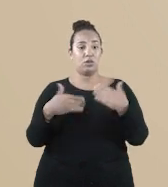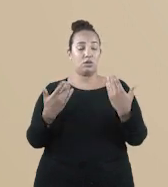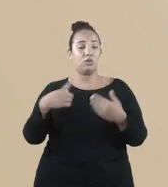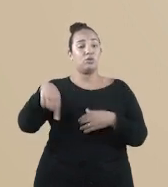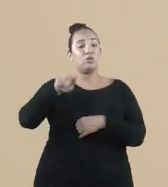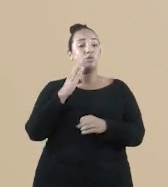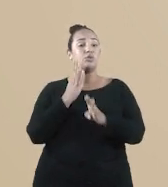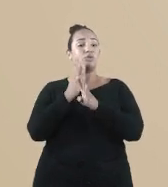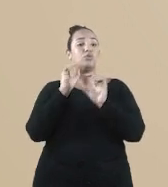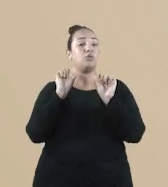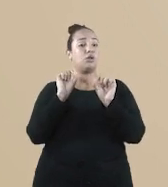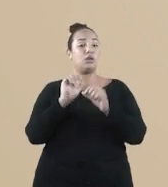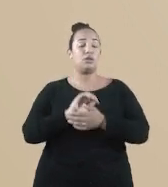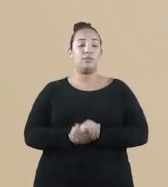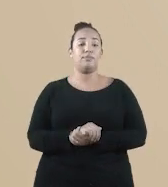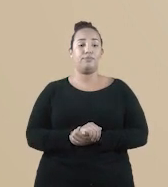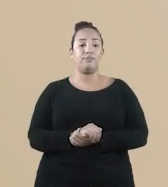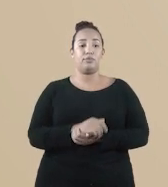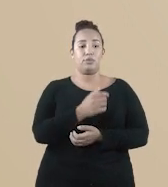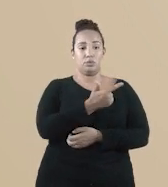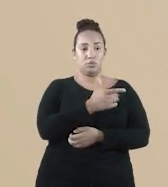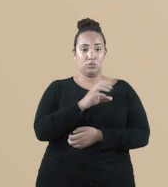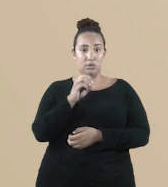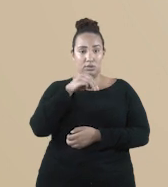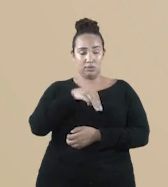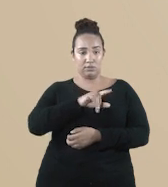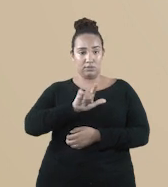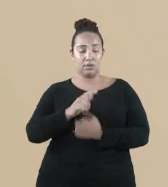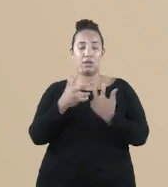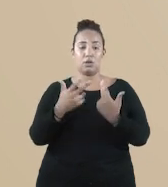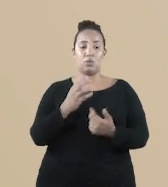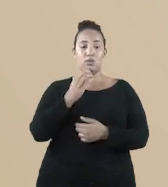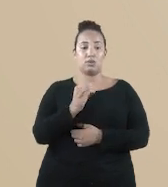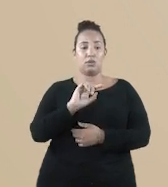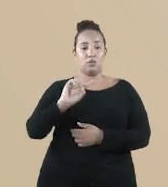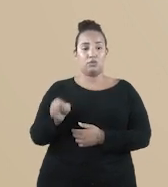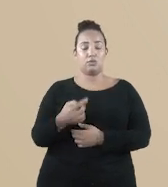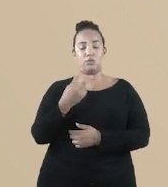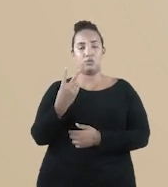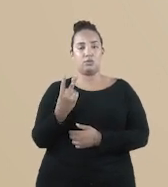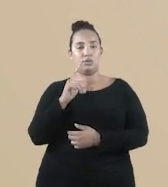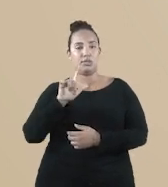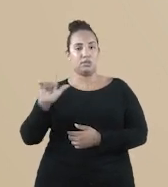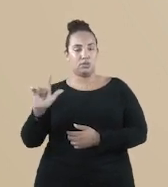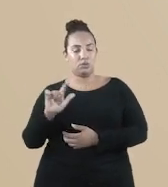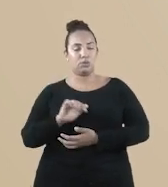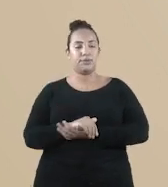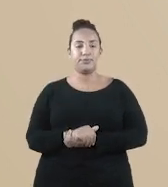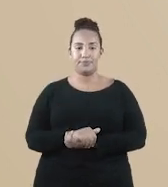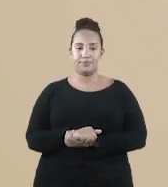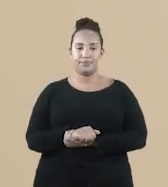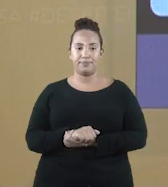assim, descobriremos que 200 ml é igual a 0,2